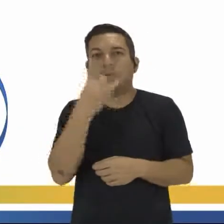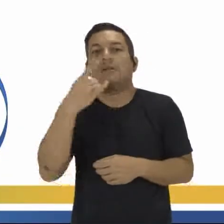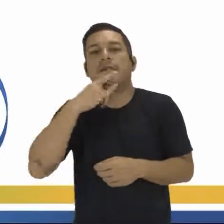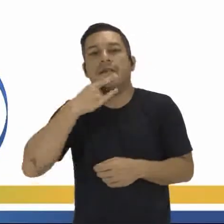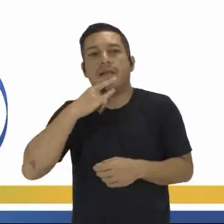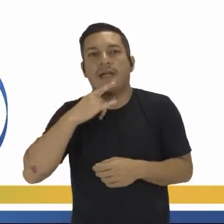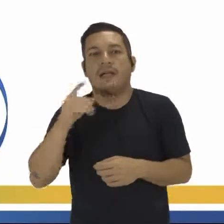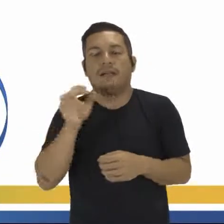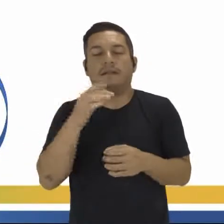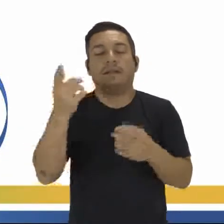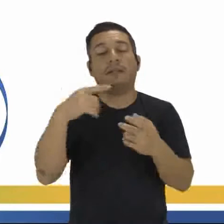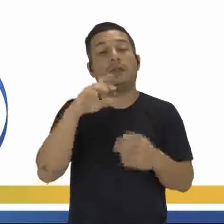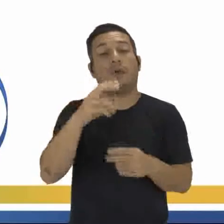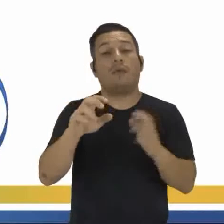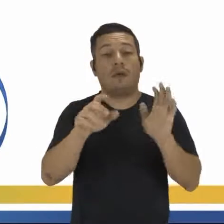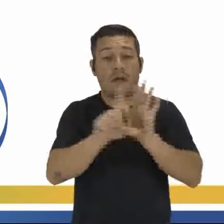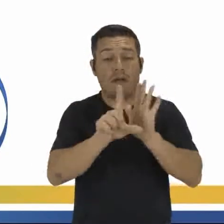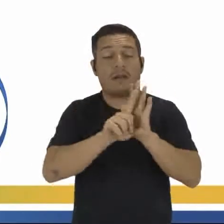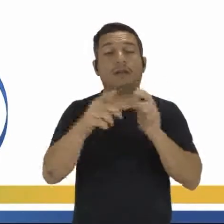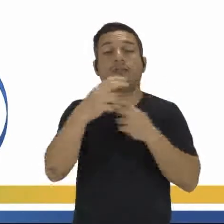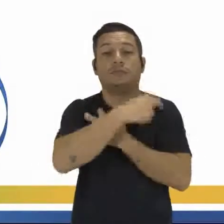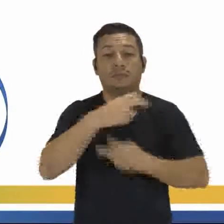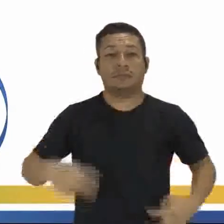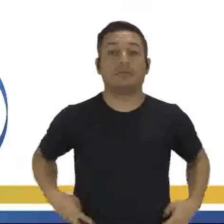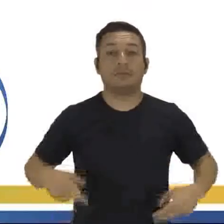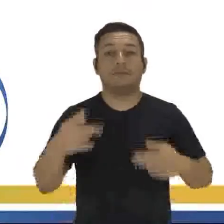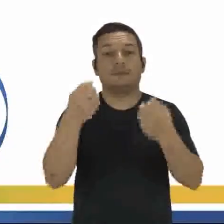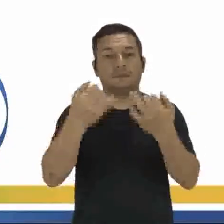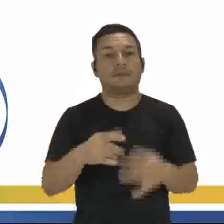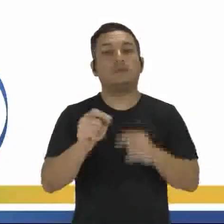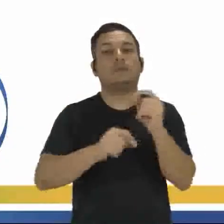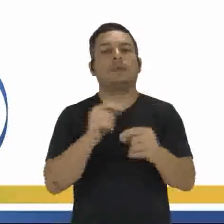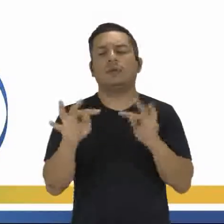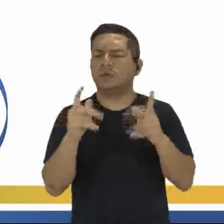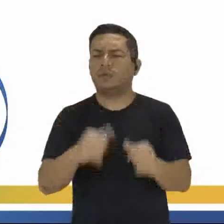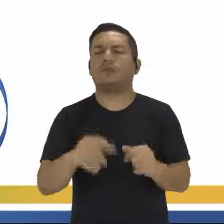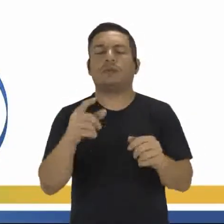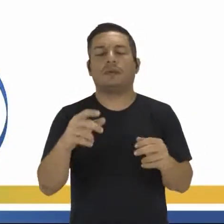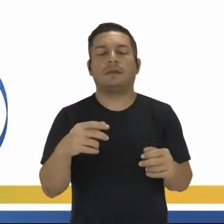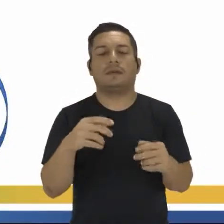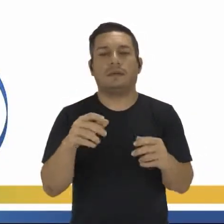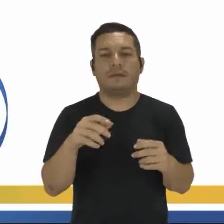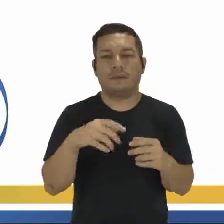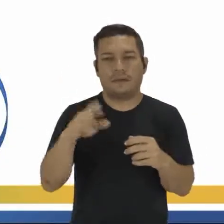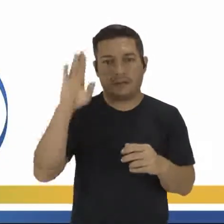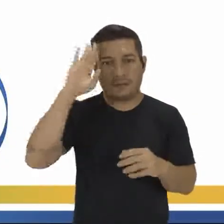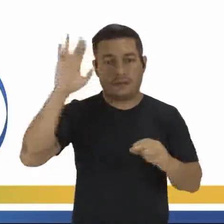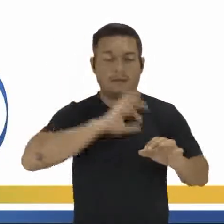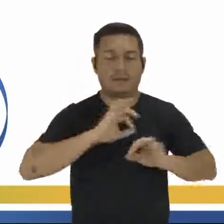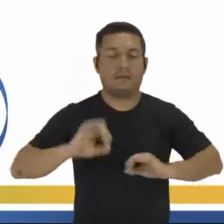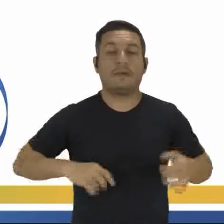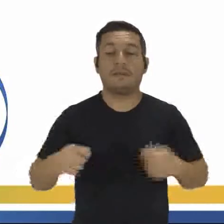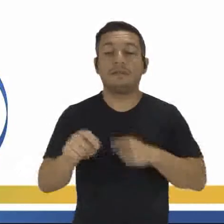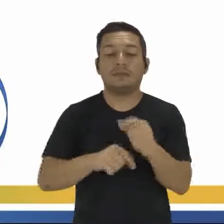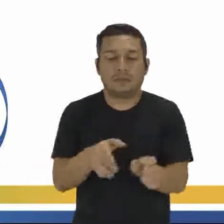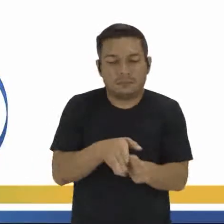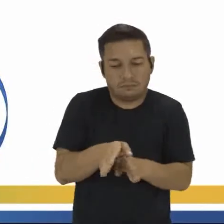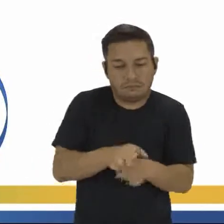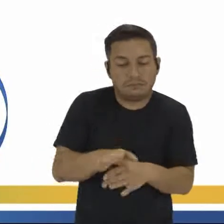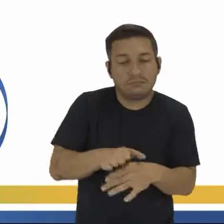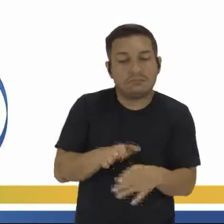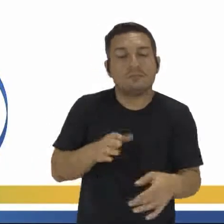O Código de Trânsito, deixa expresso que toda blitz deve ter caráter educativo e não punitivo ou